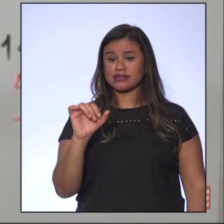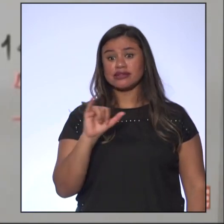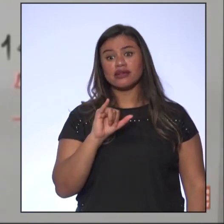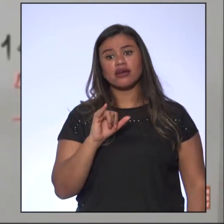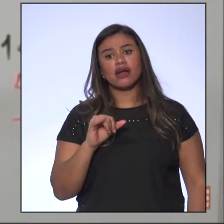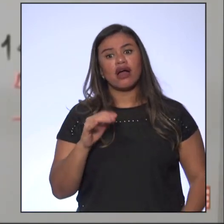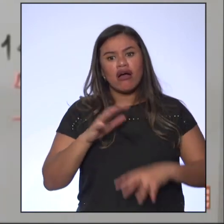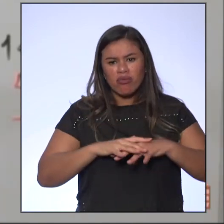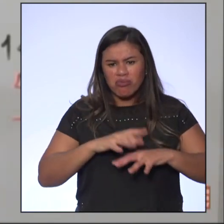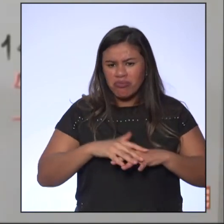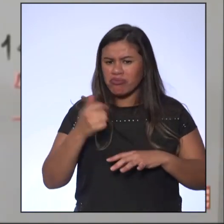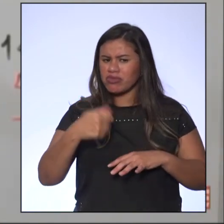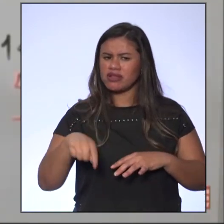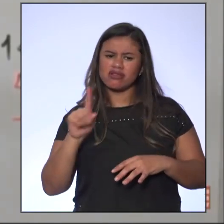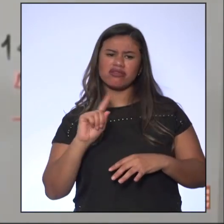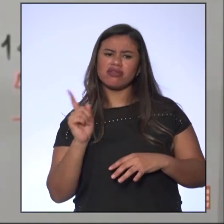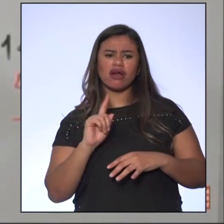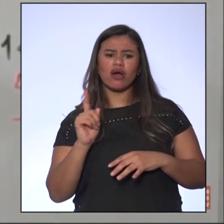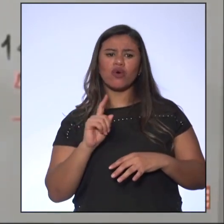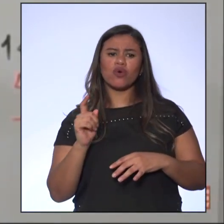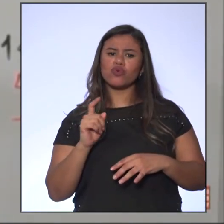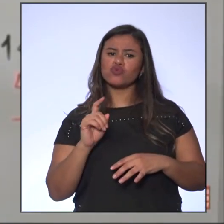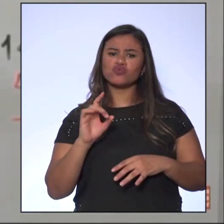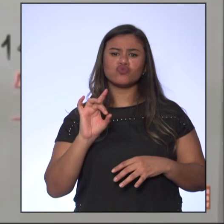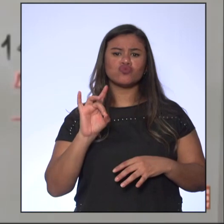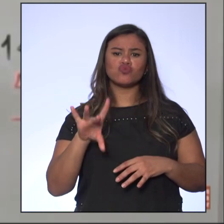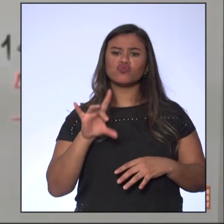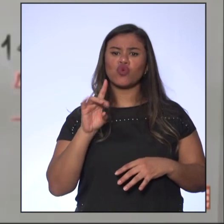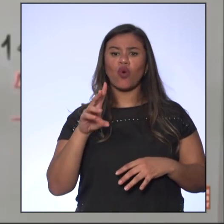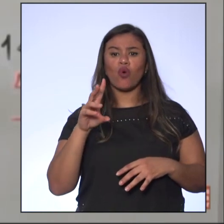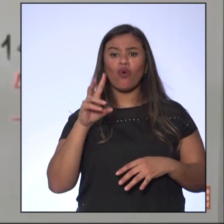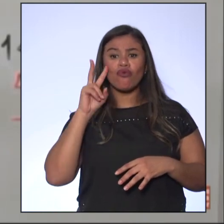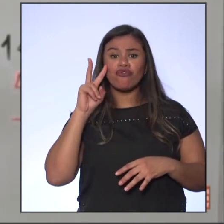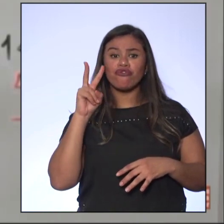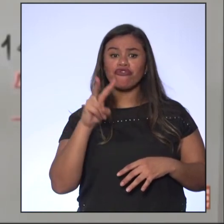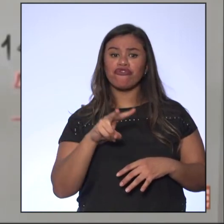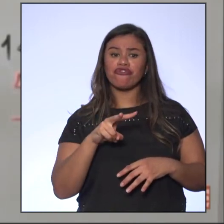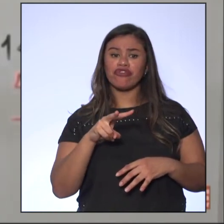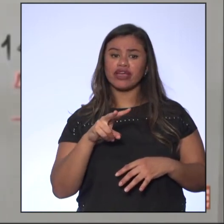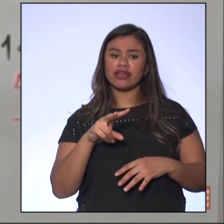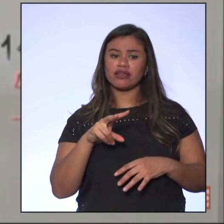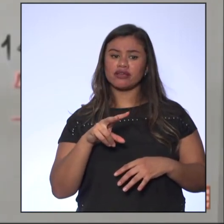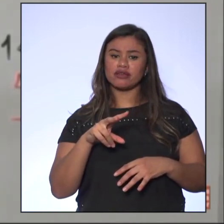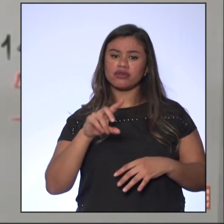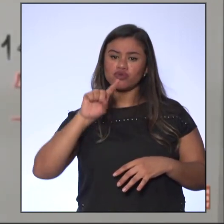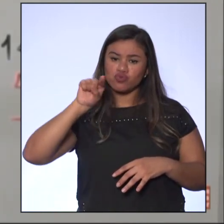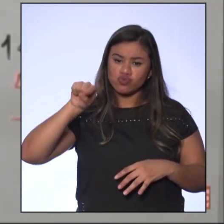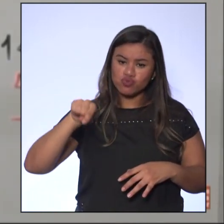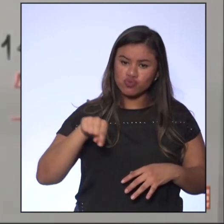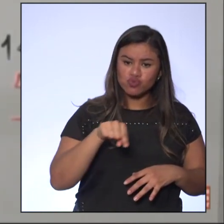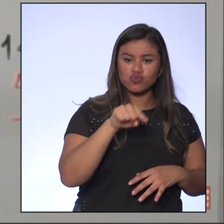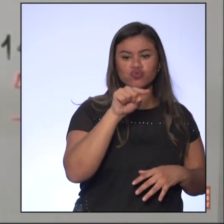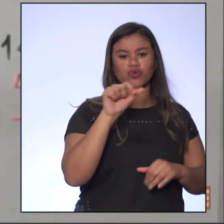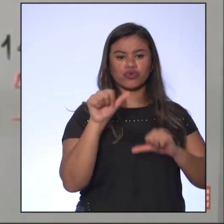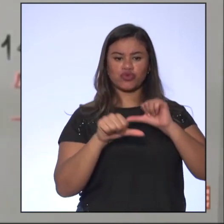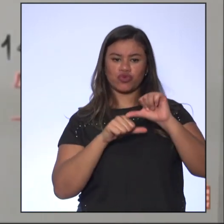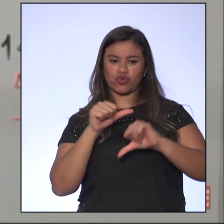embaixo, basta você pegar, ó, a vírgula está aqui. Você desloca uma casa para cá. Então, vai